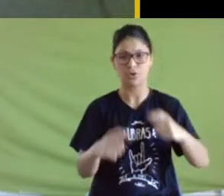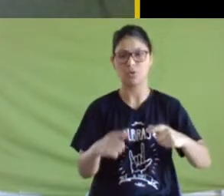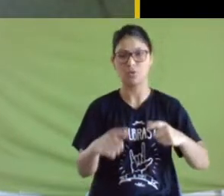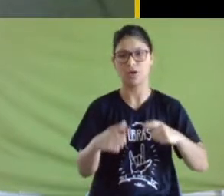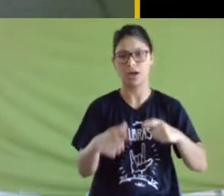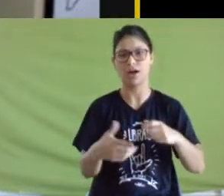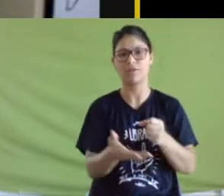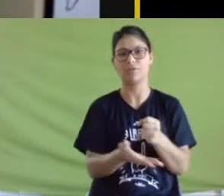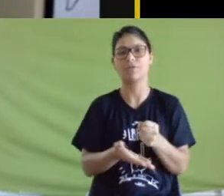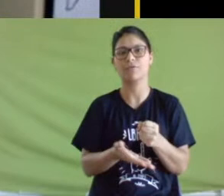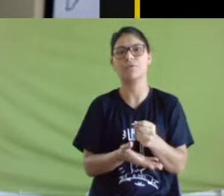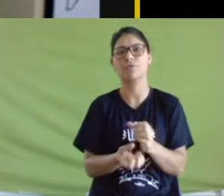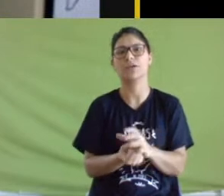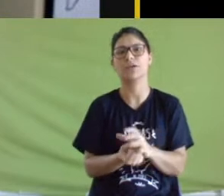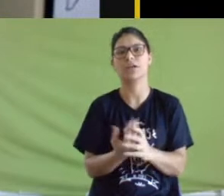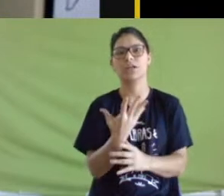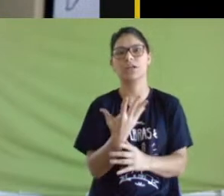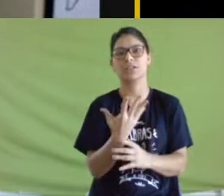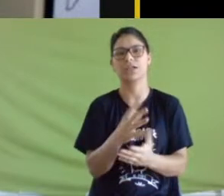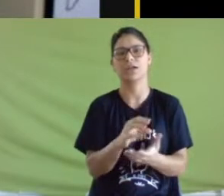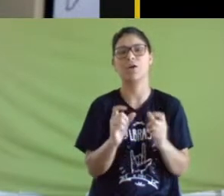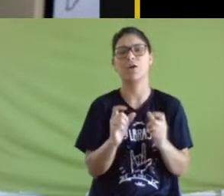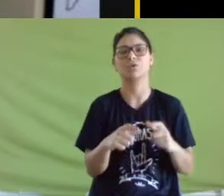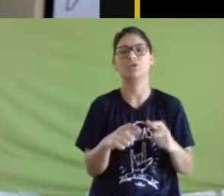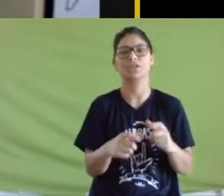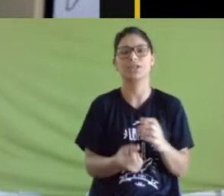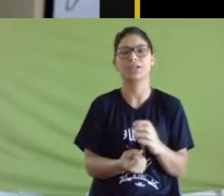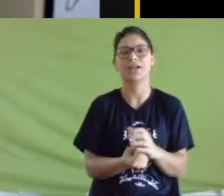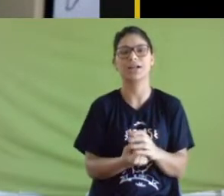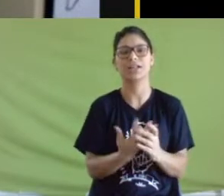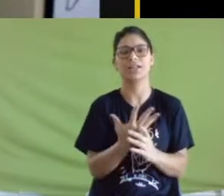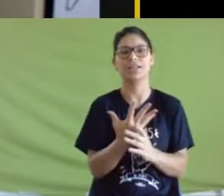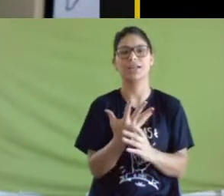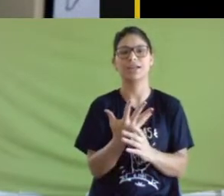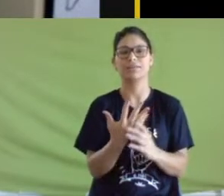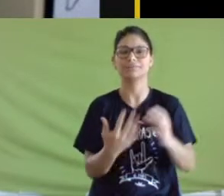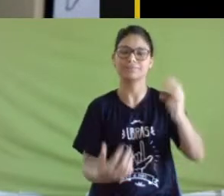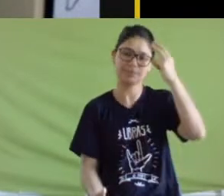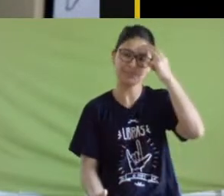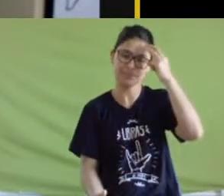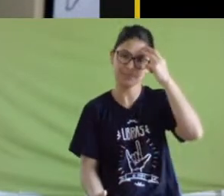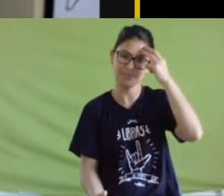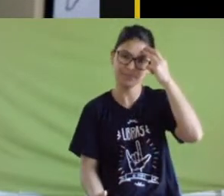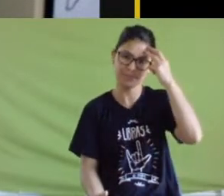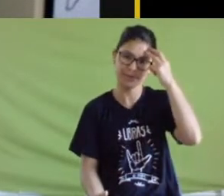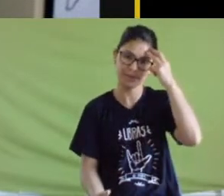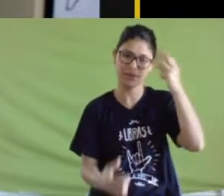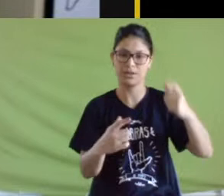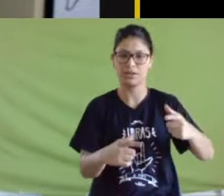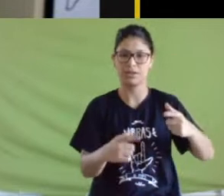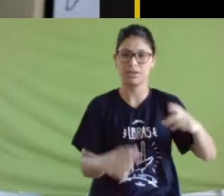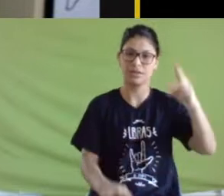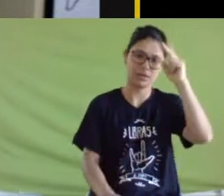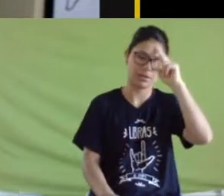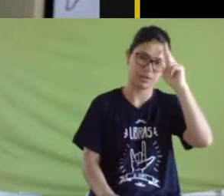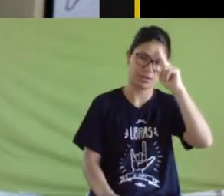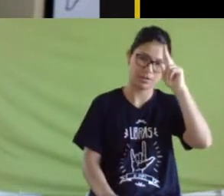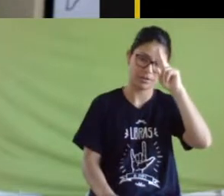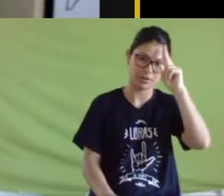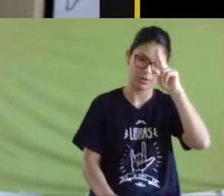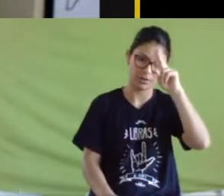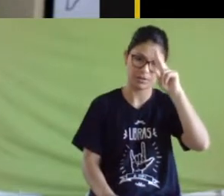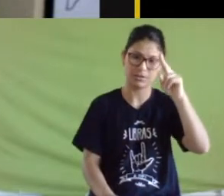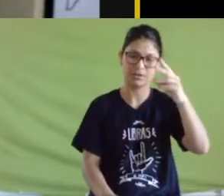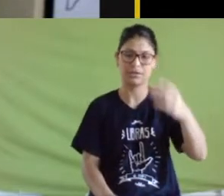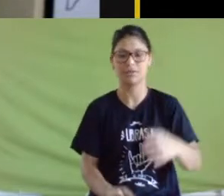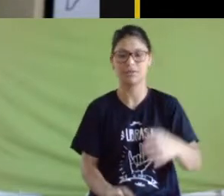fundação, ele é o lugar da origem, ele é o lugar da memória, ele é o lugar da lembrança, ele é o lugar da